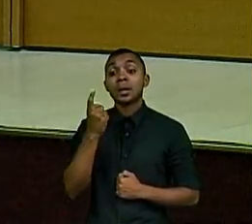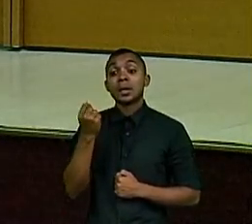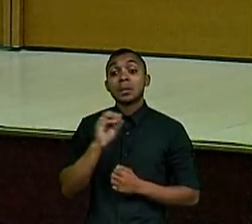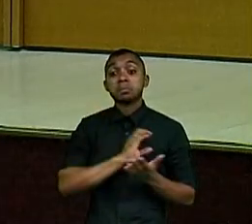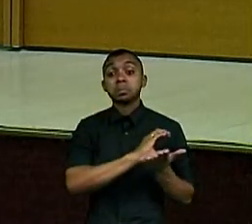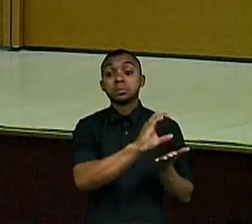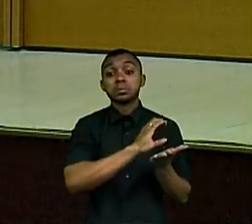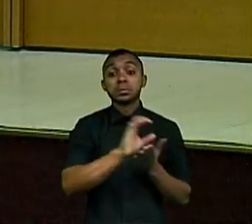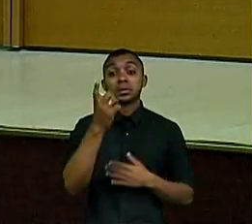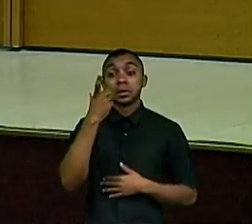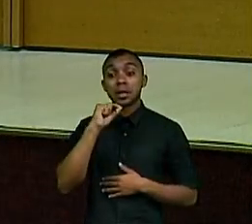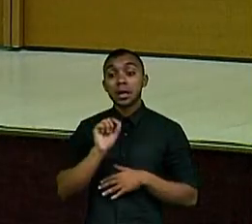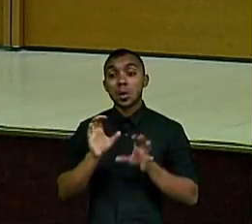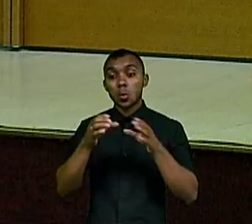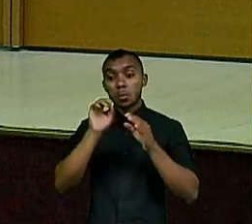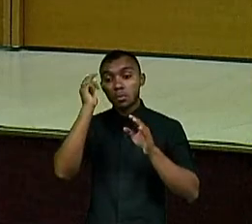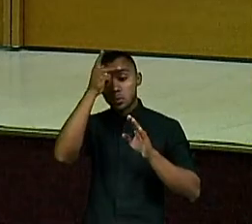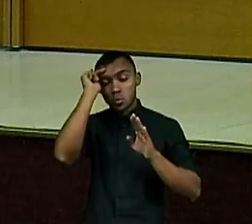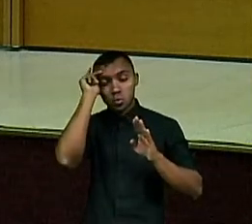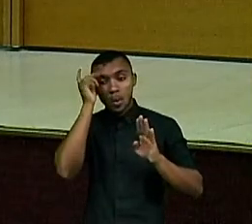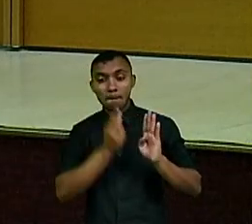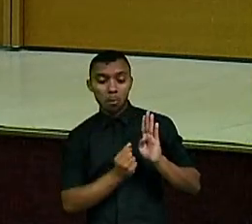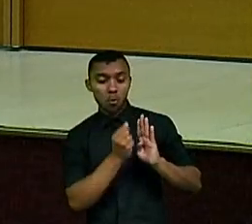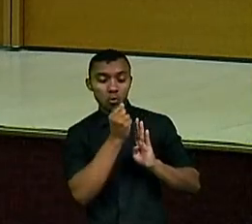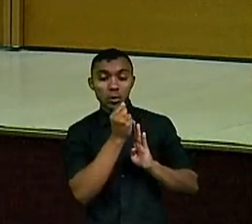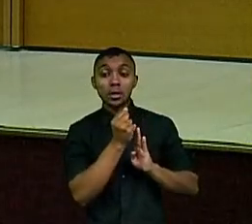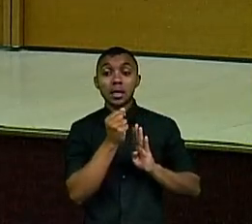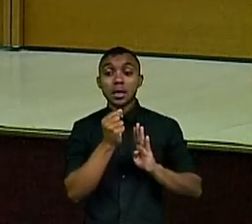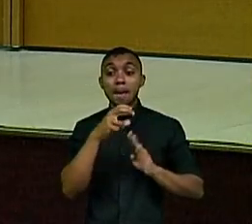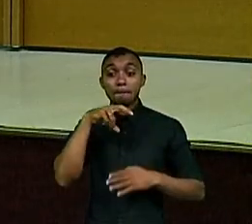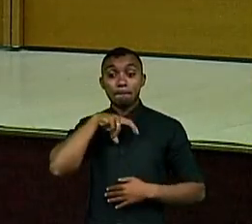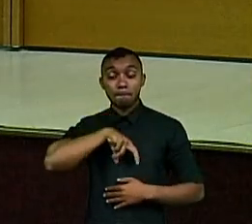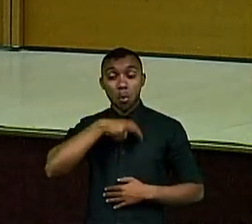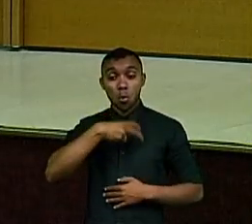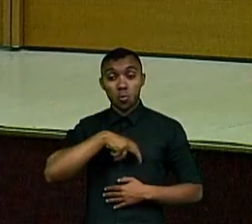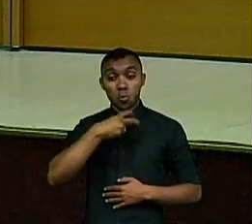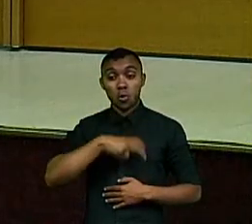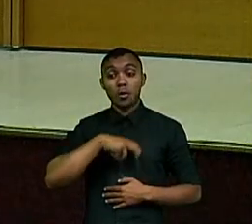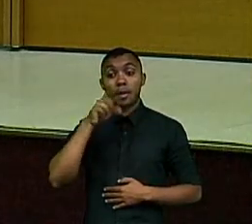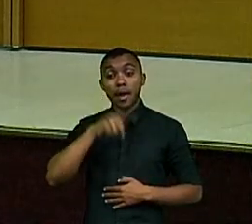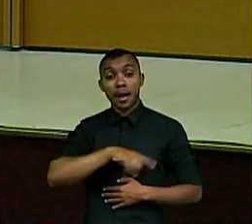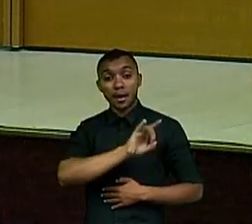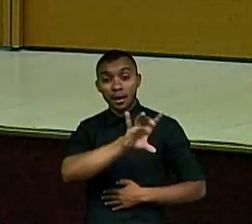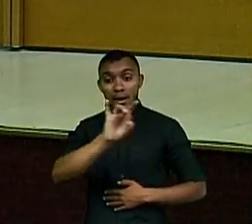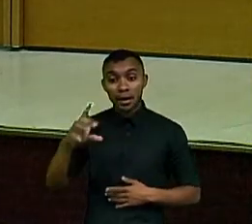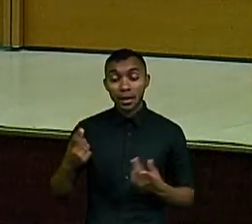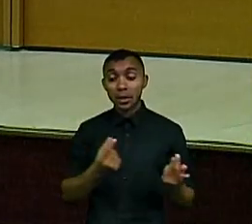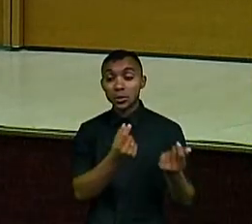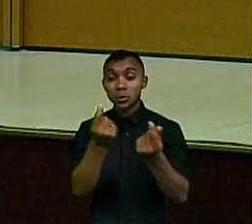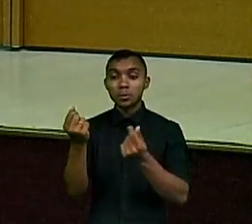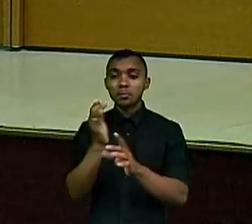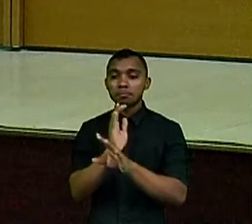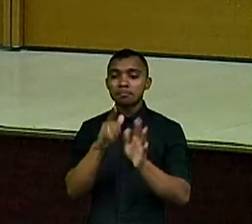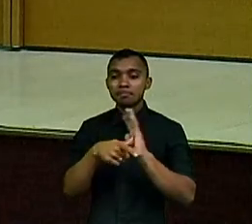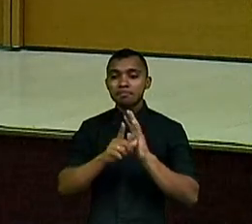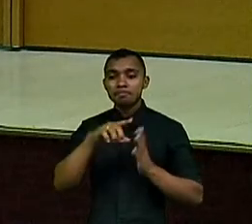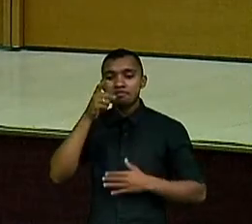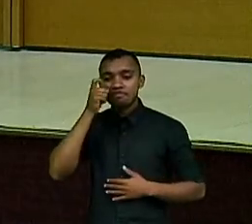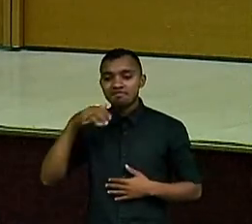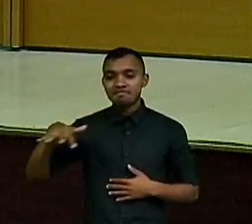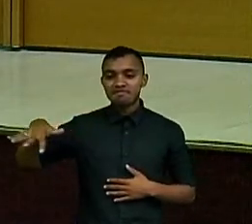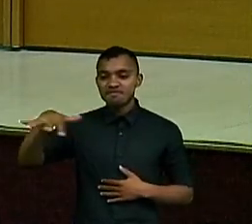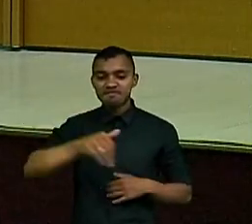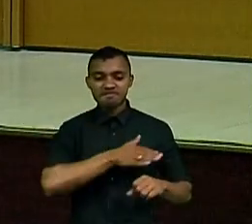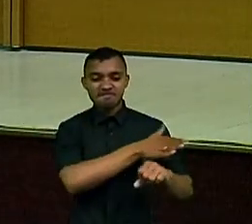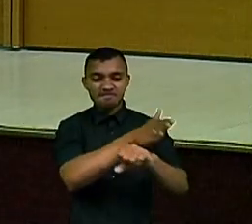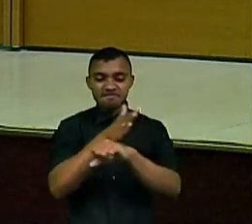foram os Comerciantes europeus então foi o dinheiro do investimento desse Comerciantes que pretendiam conquistar novos mercados de